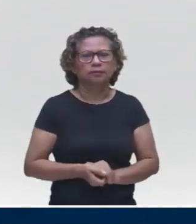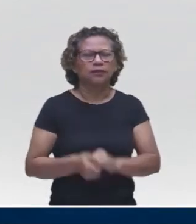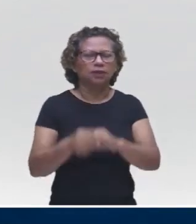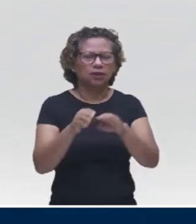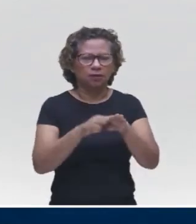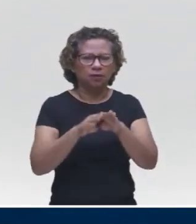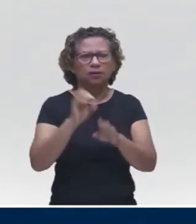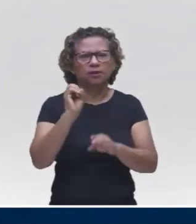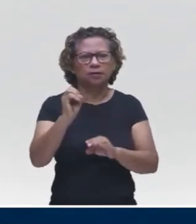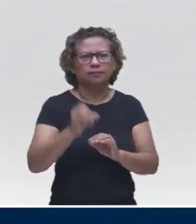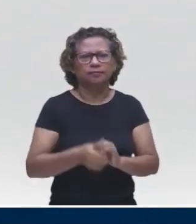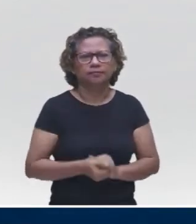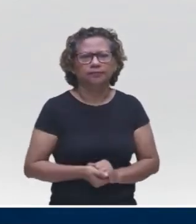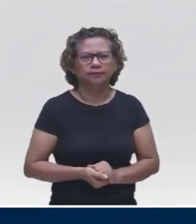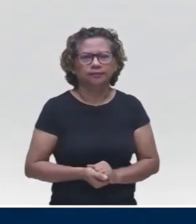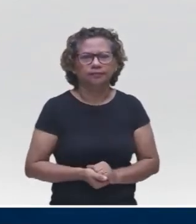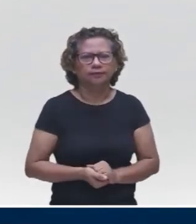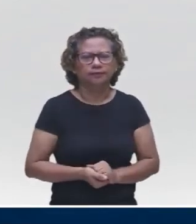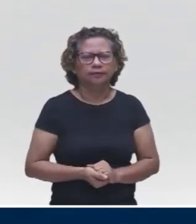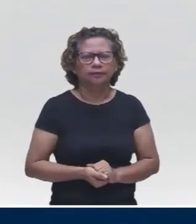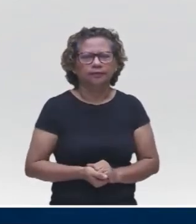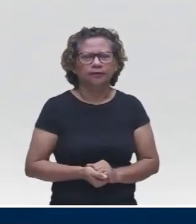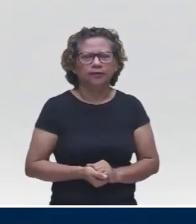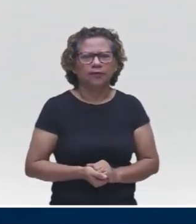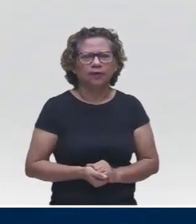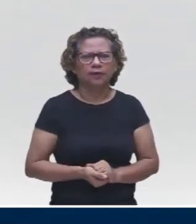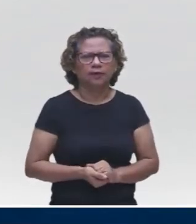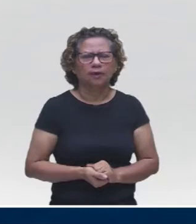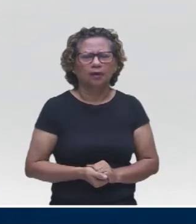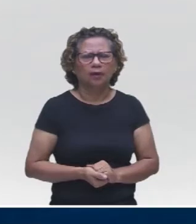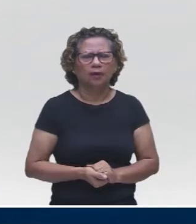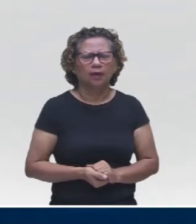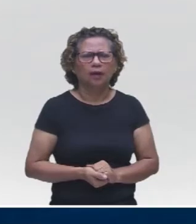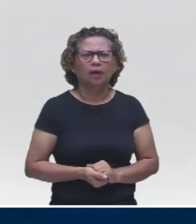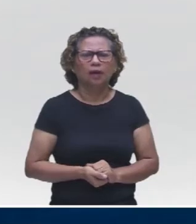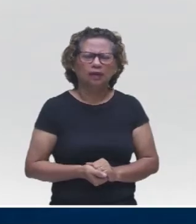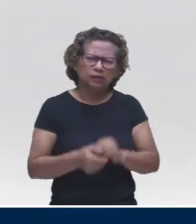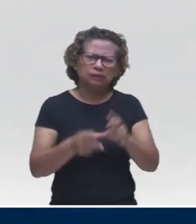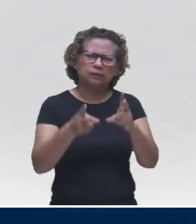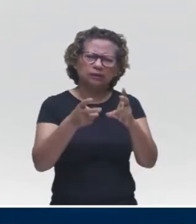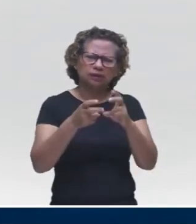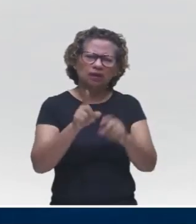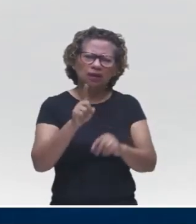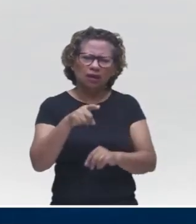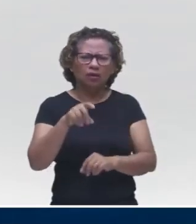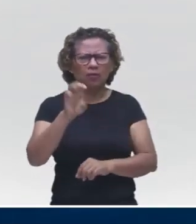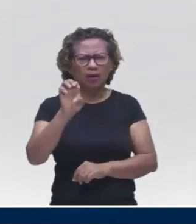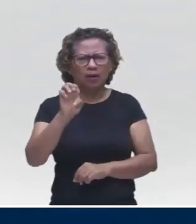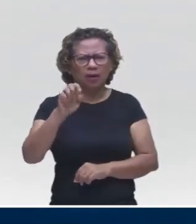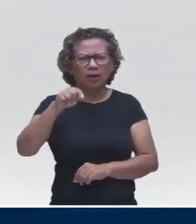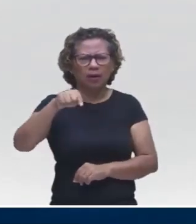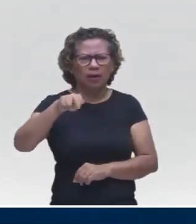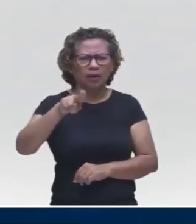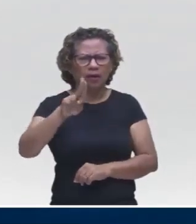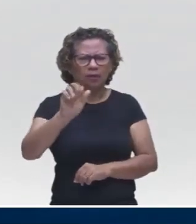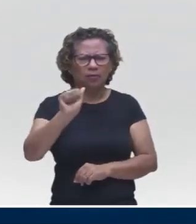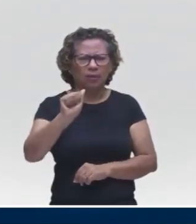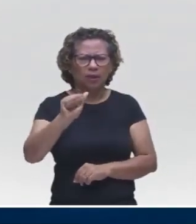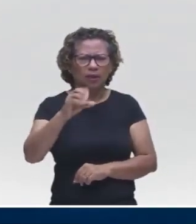0. Aí recai numa equação do primeiro grau. Nós todos aqui já